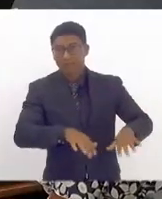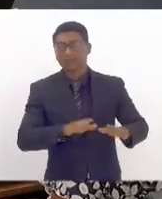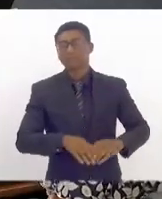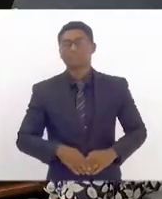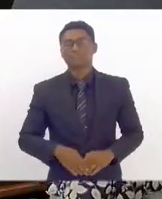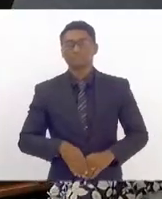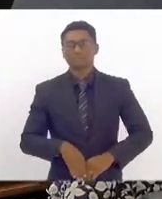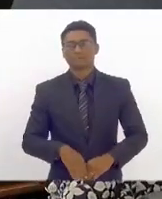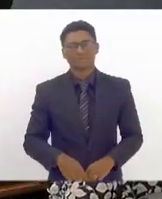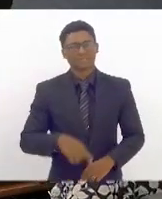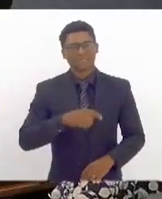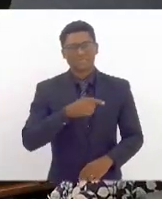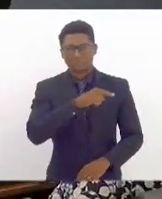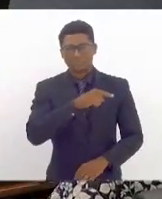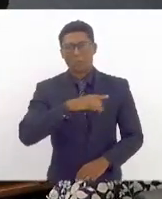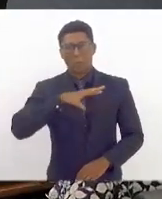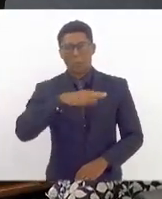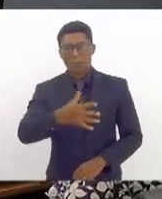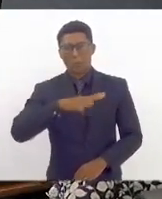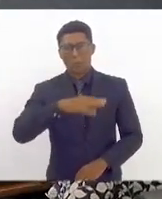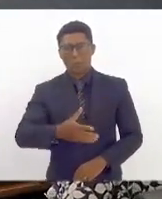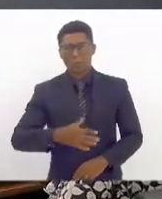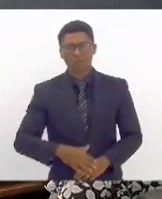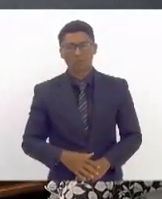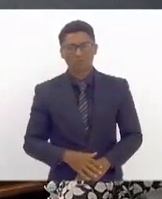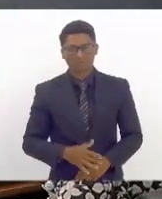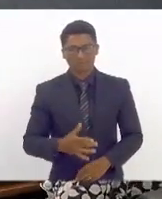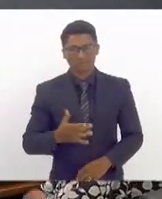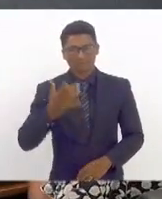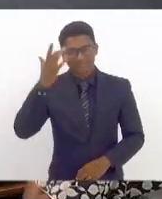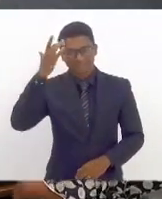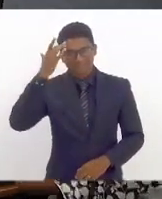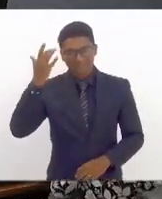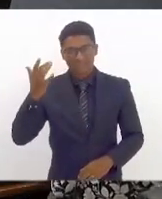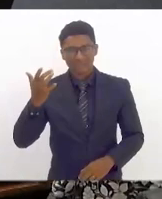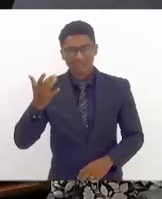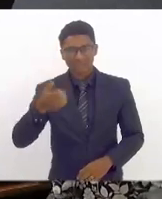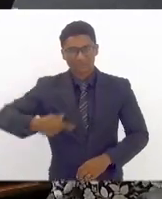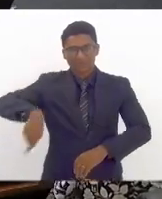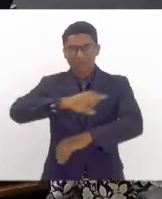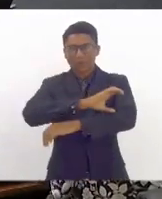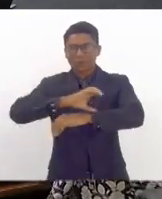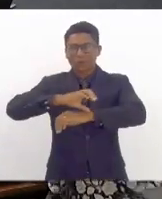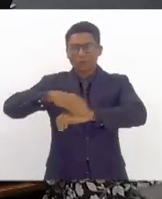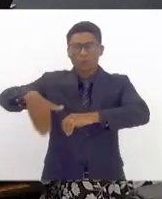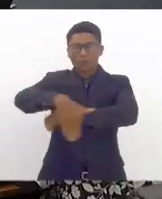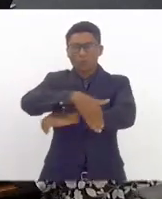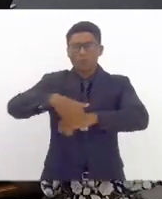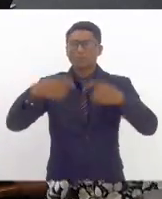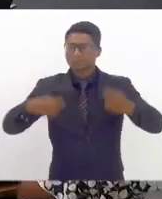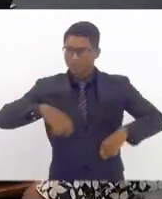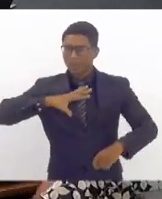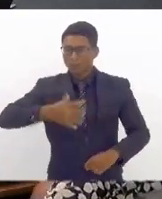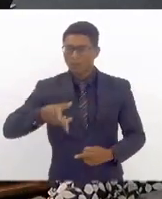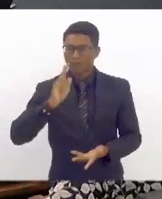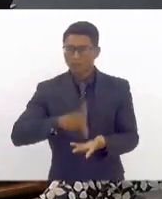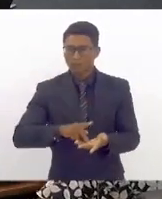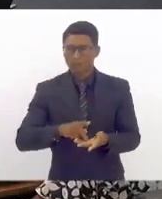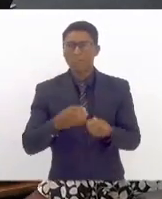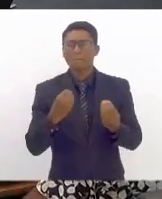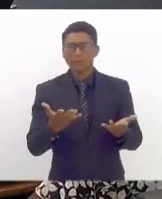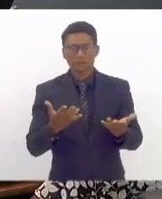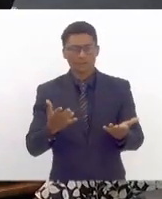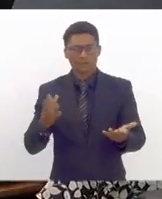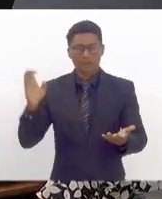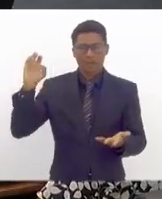esse menino é odacioso mesmo eu acho que na verdade o pouco da nossa cultura de rua tem que ser um pouco audacioso né para ocupar o espaço